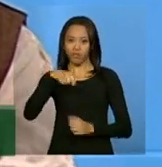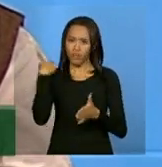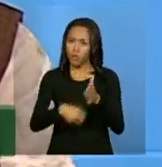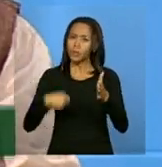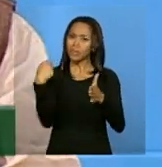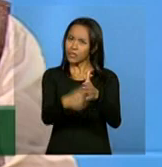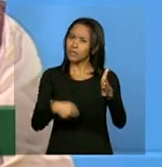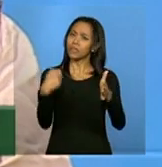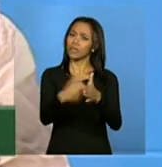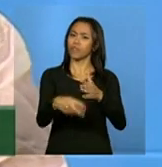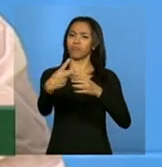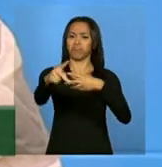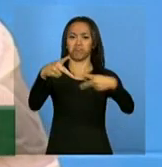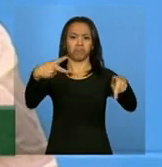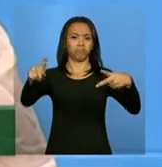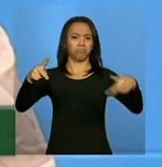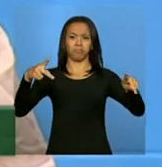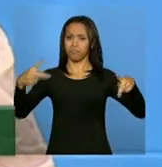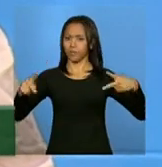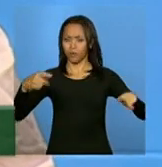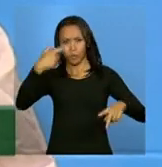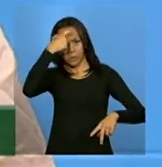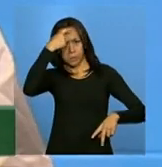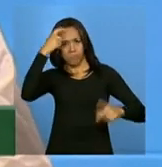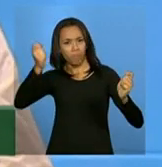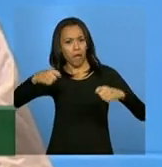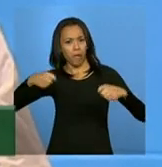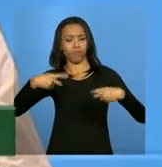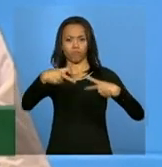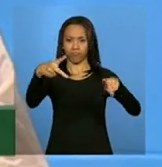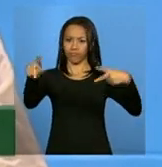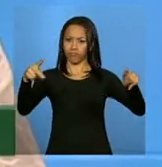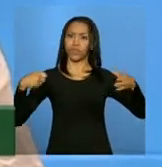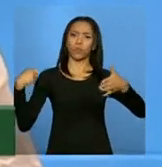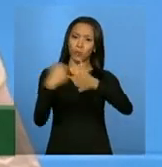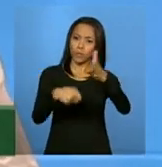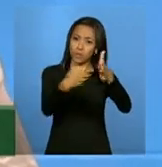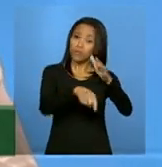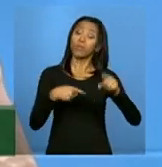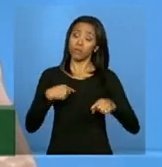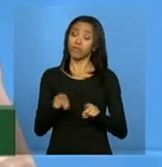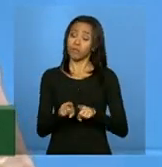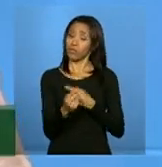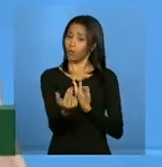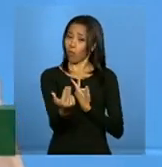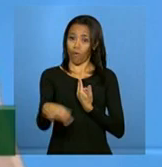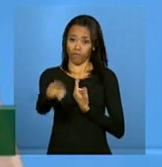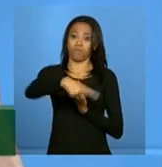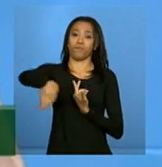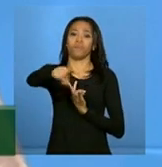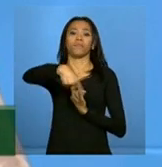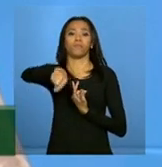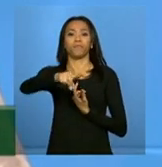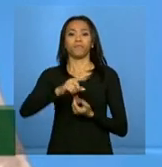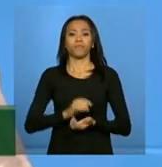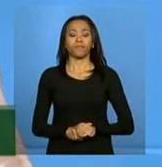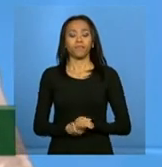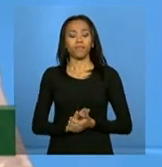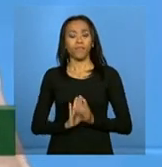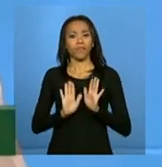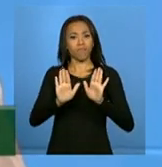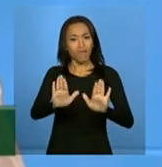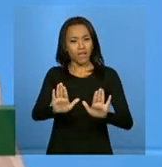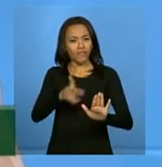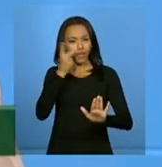suas próprias maneiras, com as suas próprias capacidades. E eu também sou uma dessas pessoas. Mas